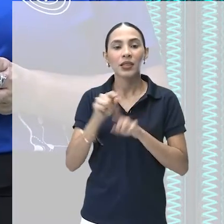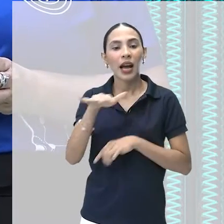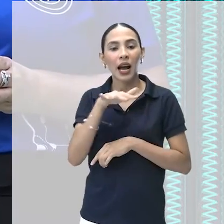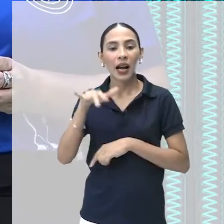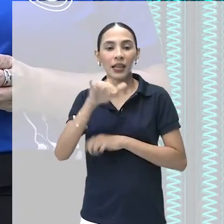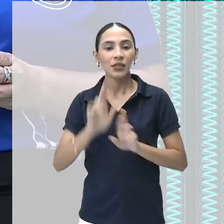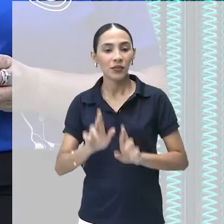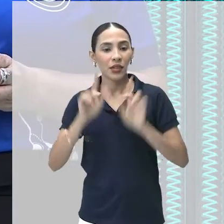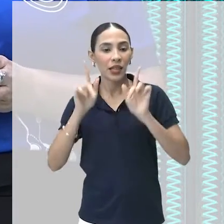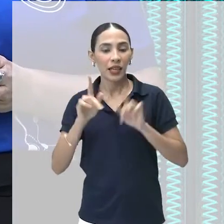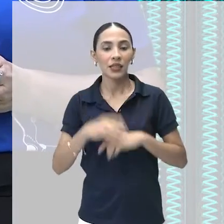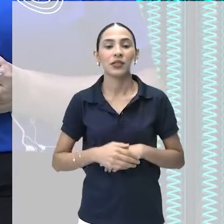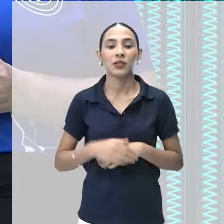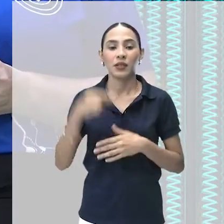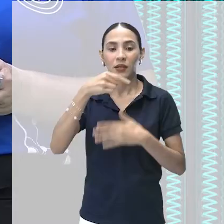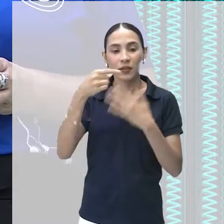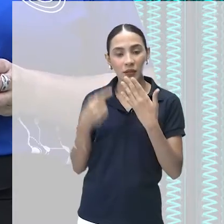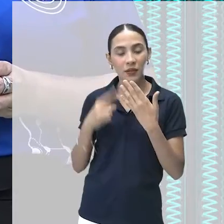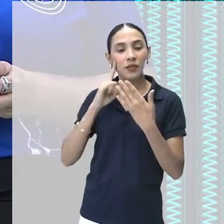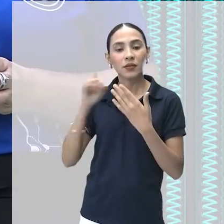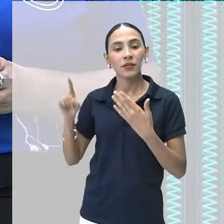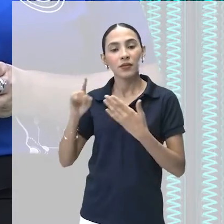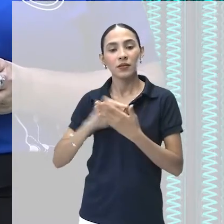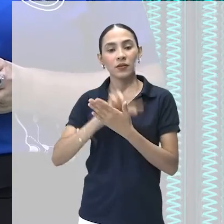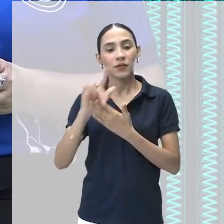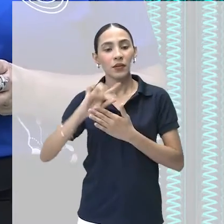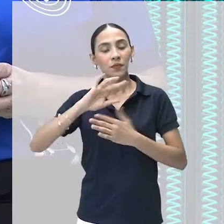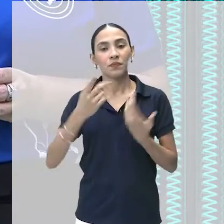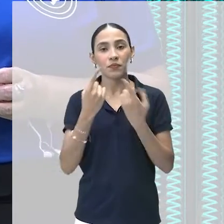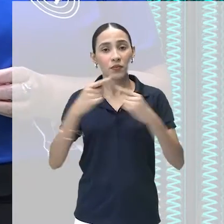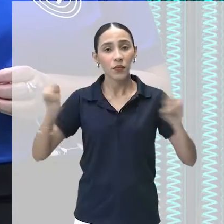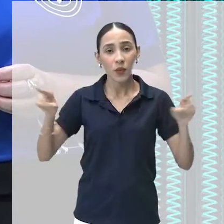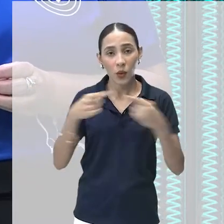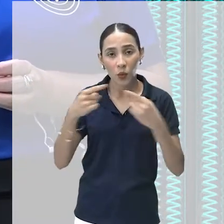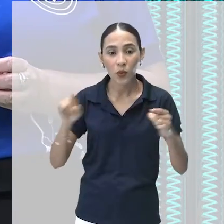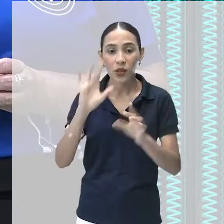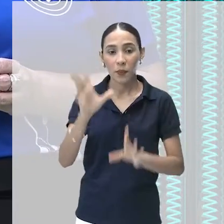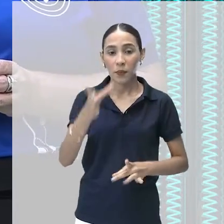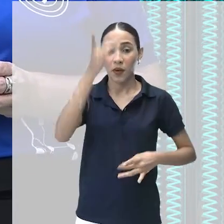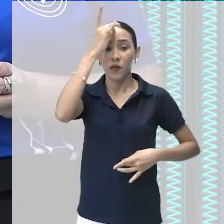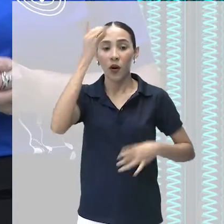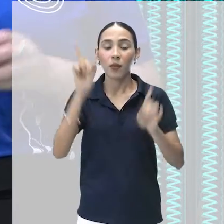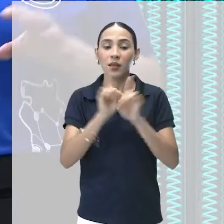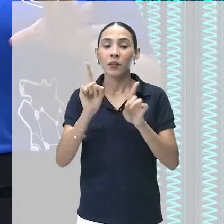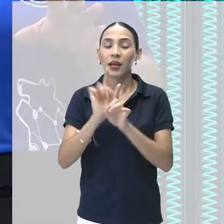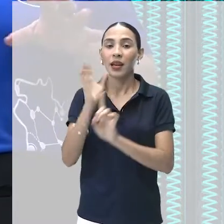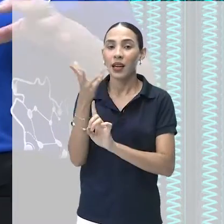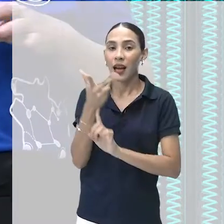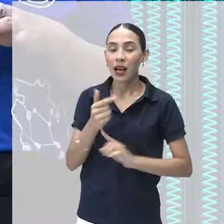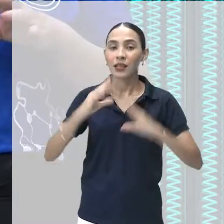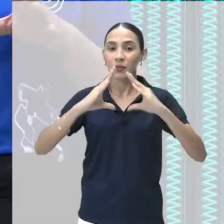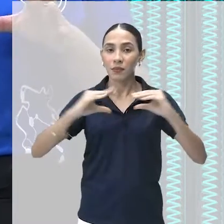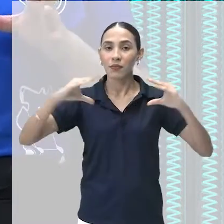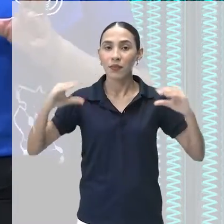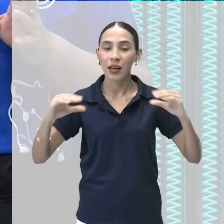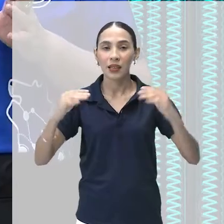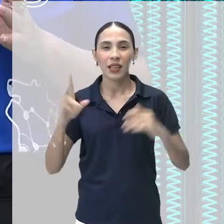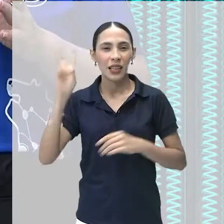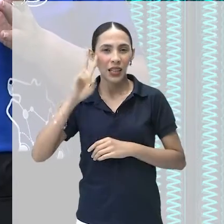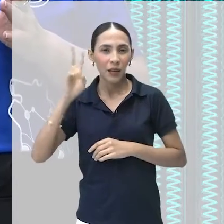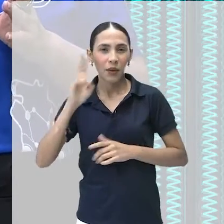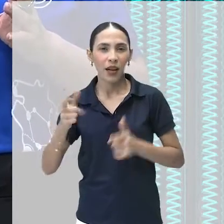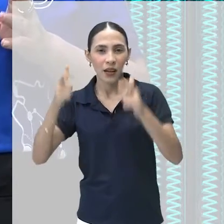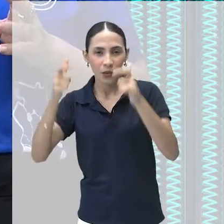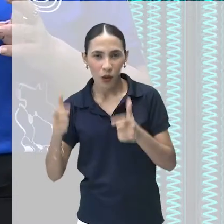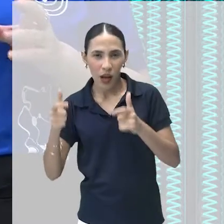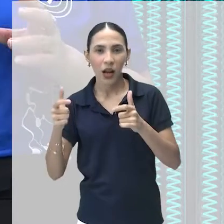artistas visual Hélio Oiticica, unindo música, performance e artes plásticas. Aquela instalação que eu mostrei